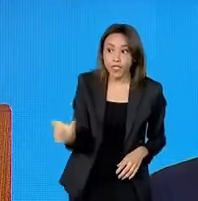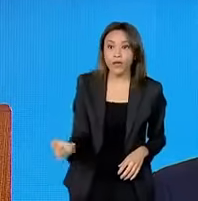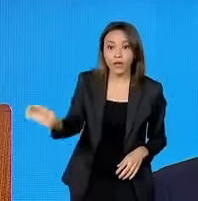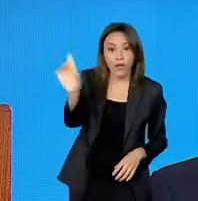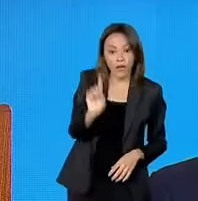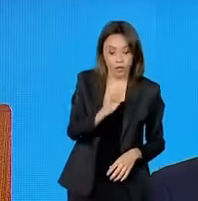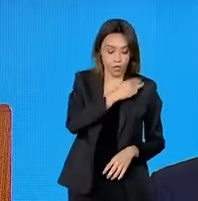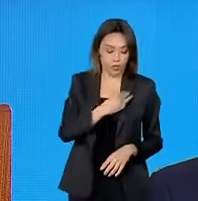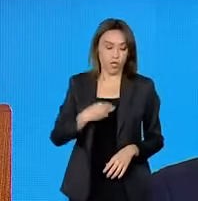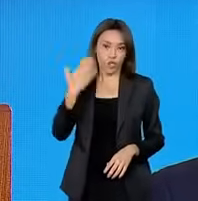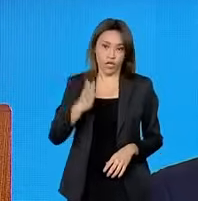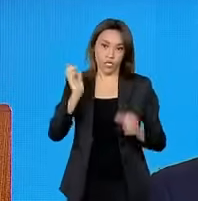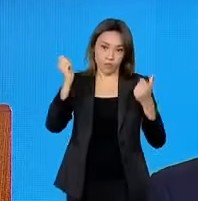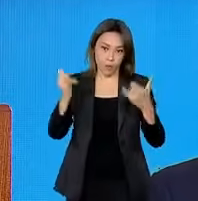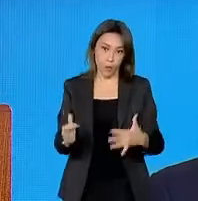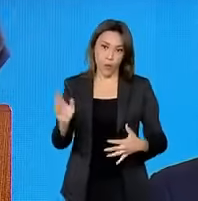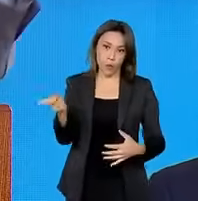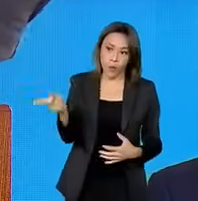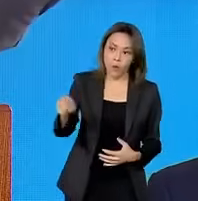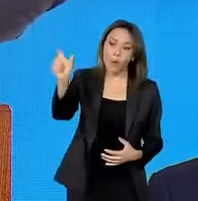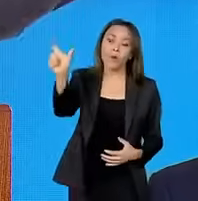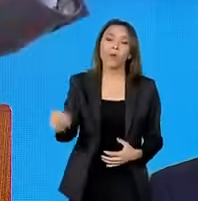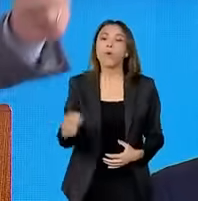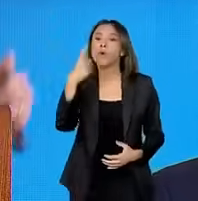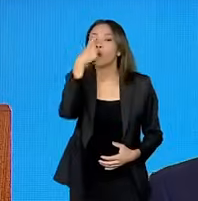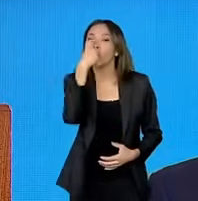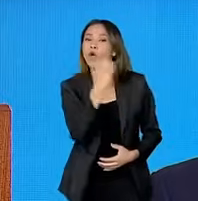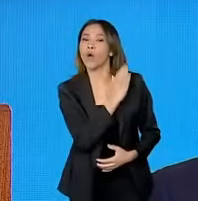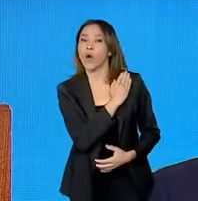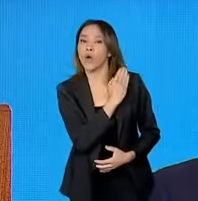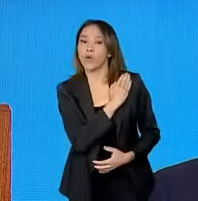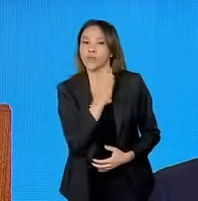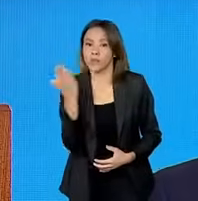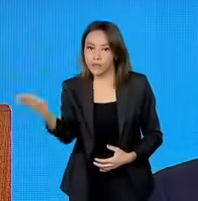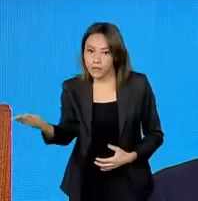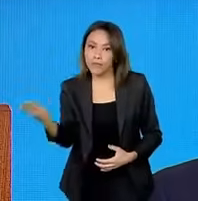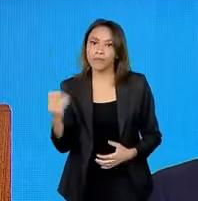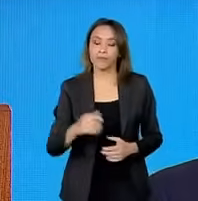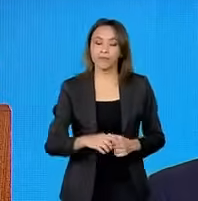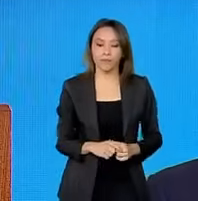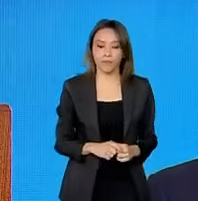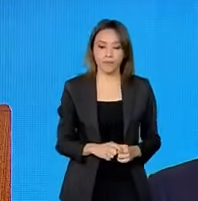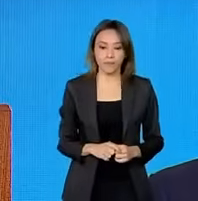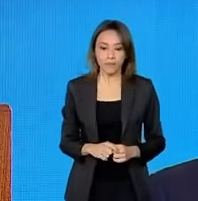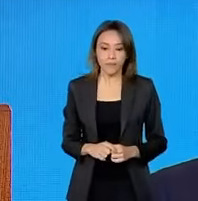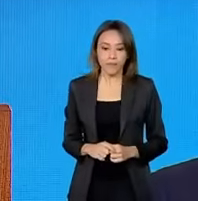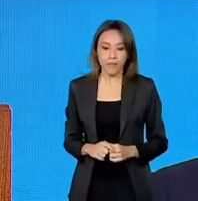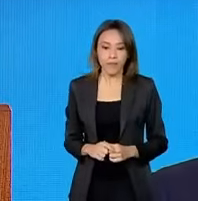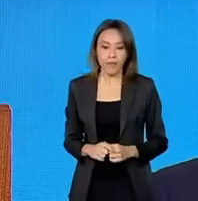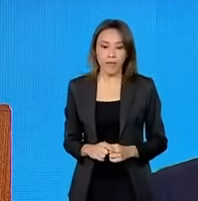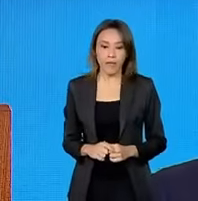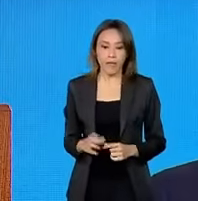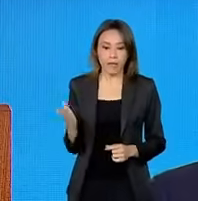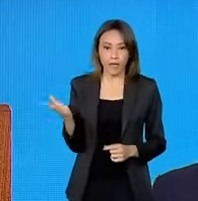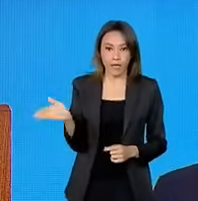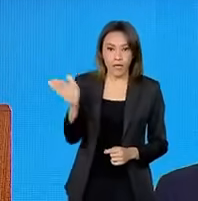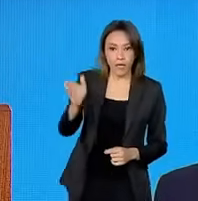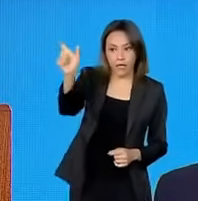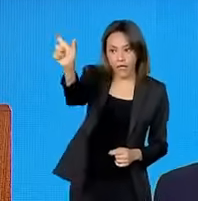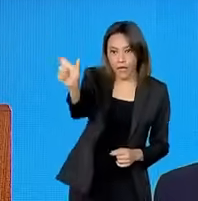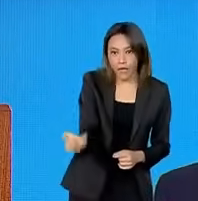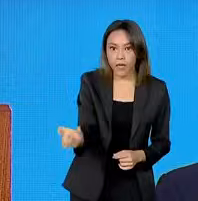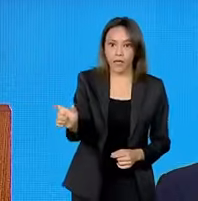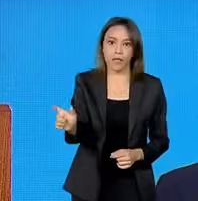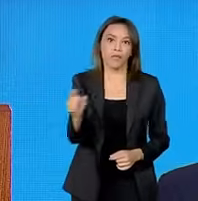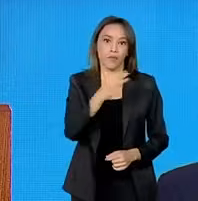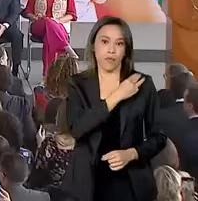falou, o Rui Costa e a Miriam Belchior, que está lá atrás. Ela é a subministra, na verdade, do Rui